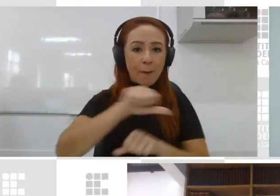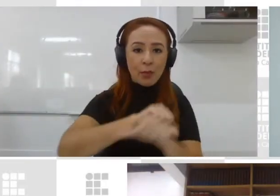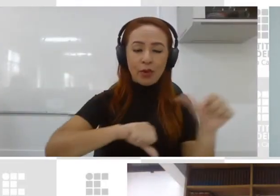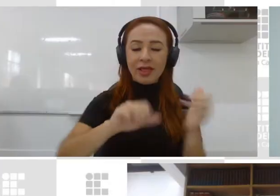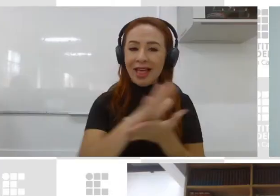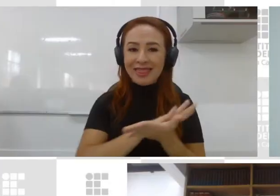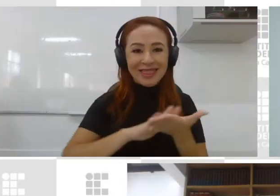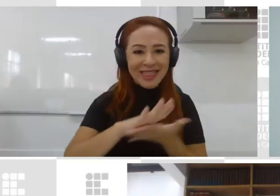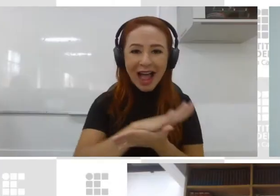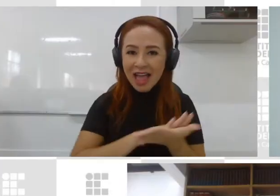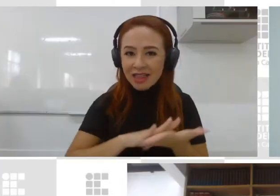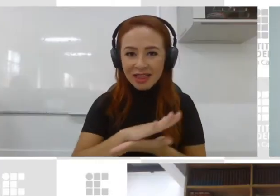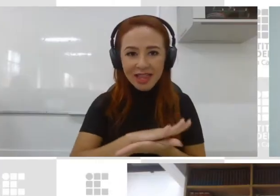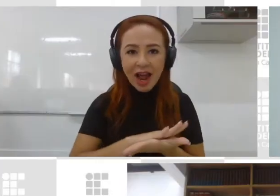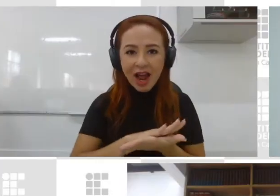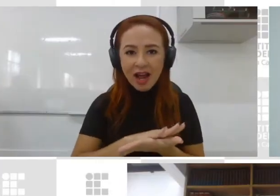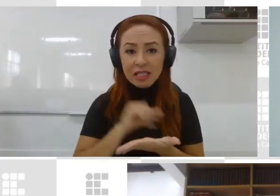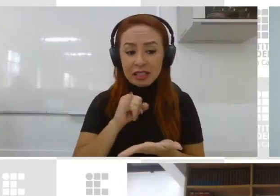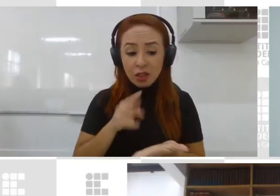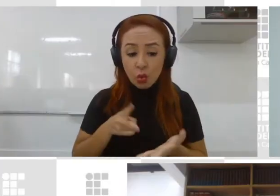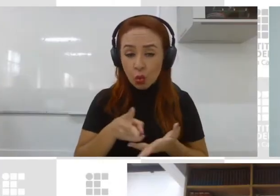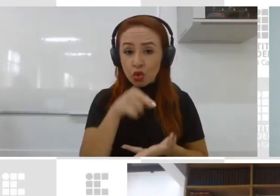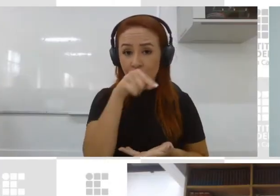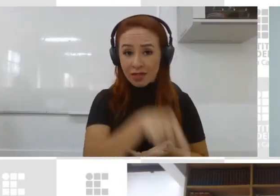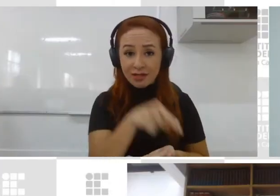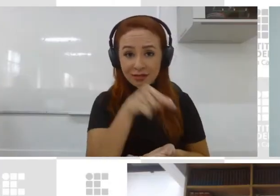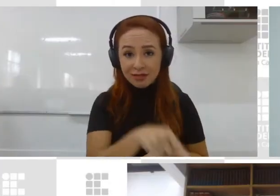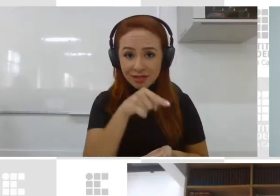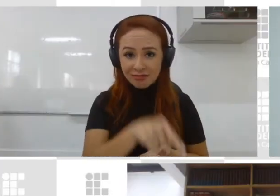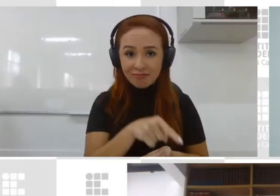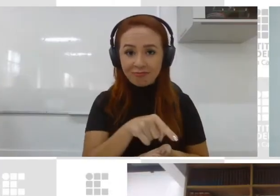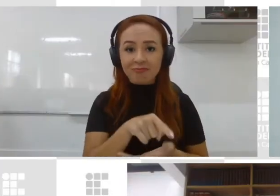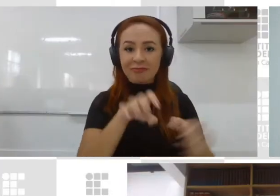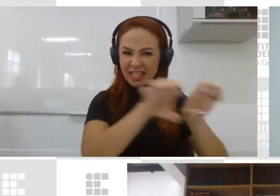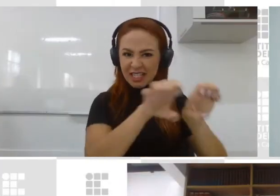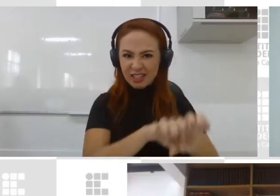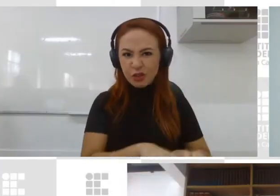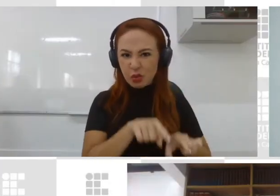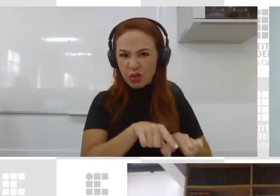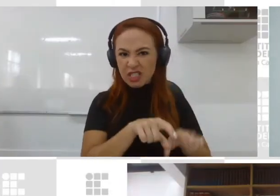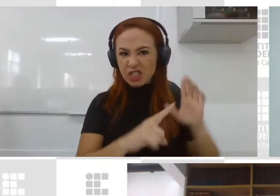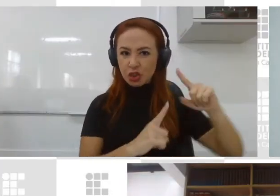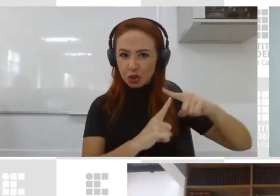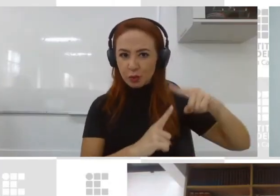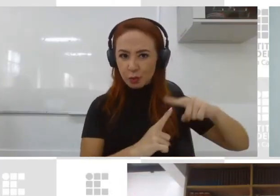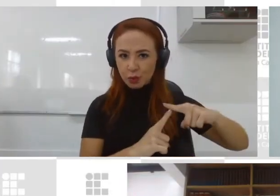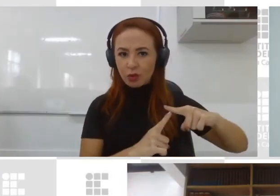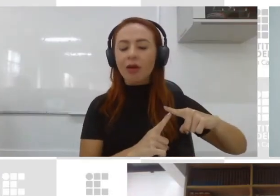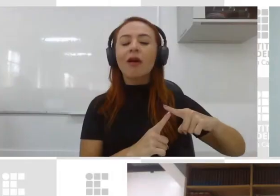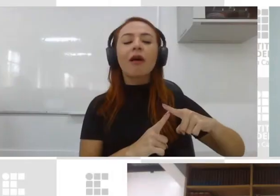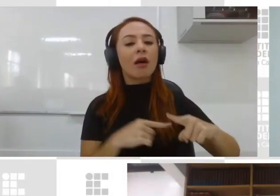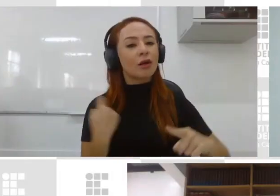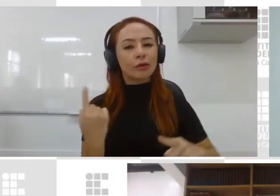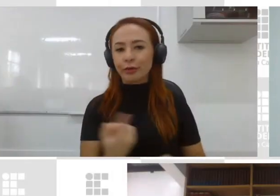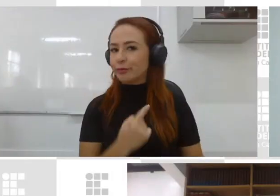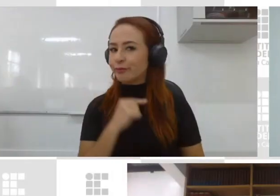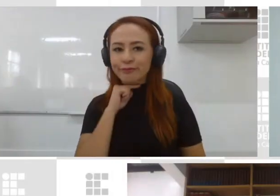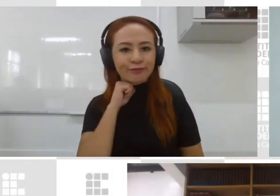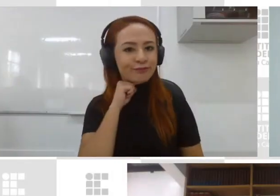porque mantida essa estrutura de funcionamento, esse modus operandi da sociedade, nós não temos